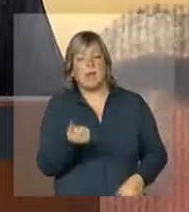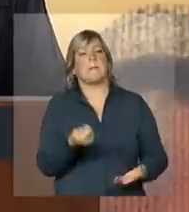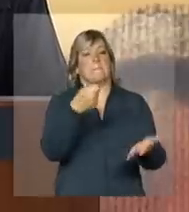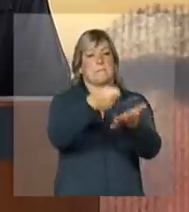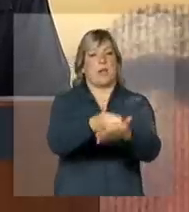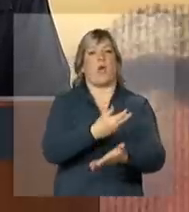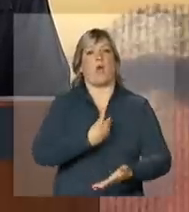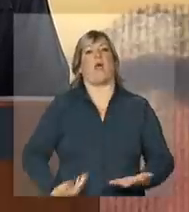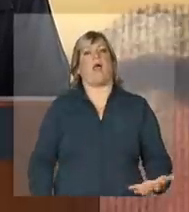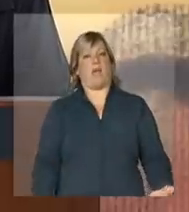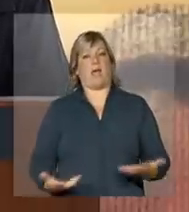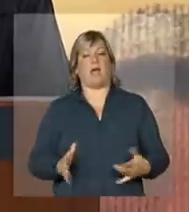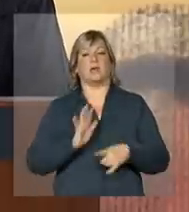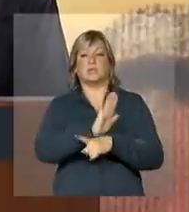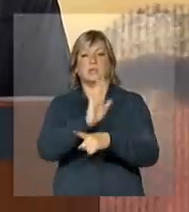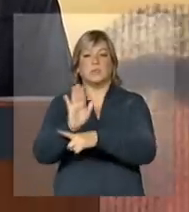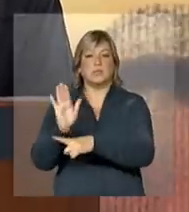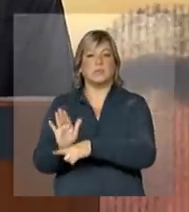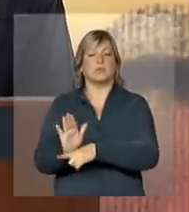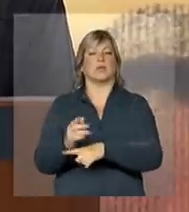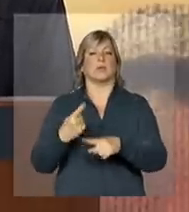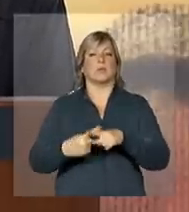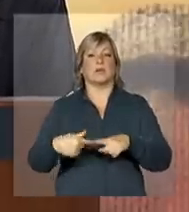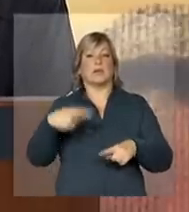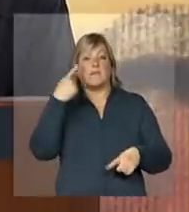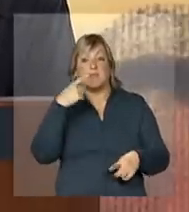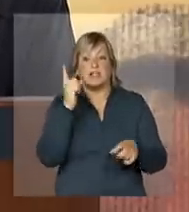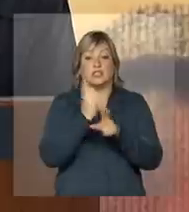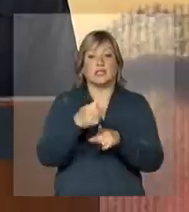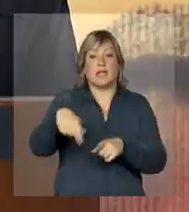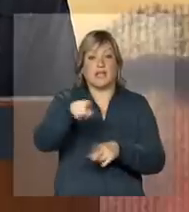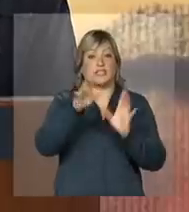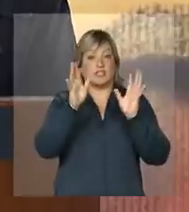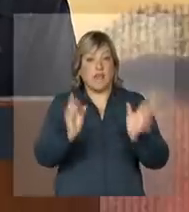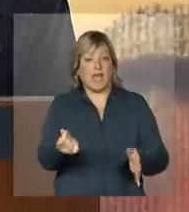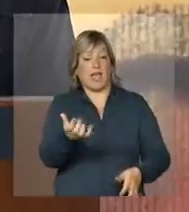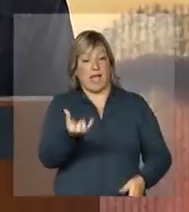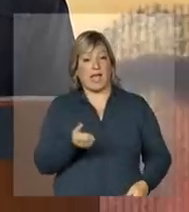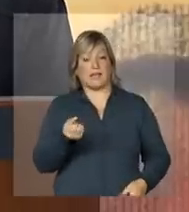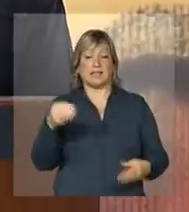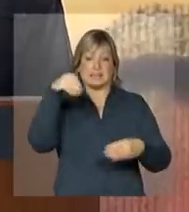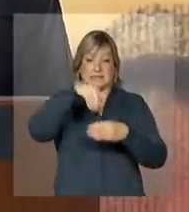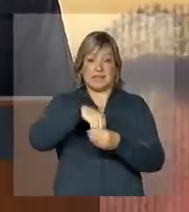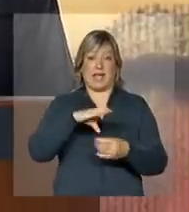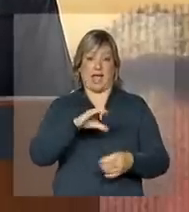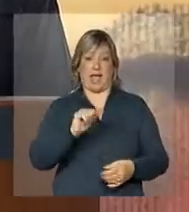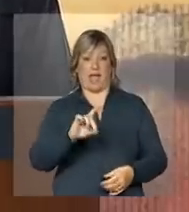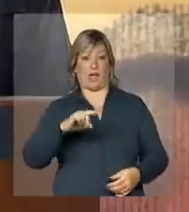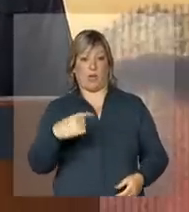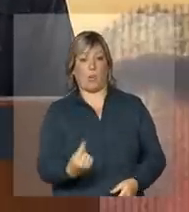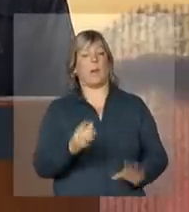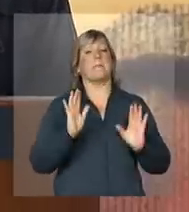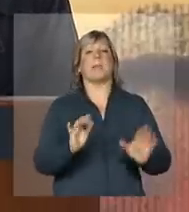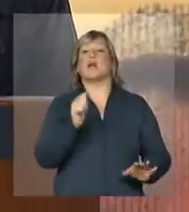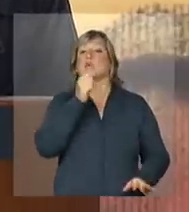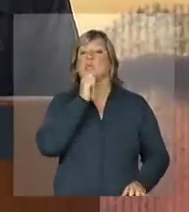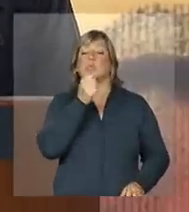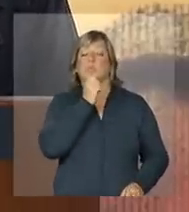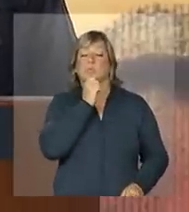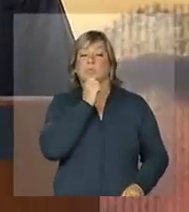também identificar aqueles que já recebem bolsa família estão no cadastro único mas não são conhecidos como